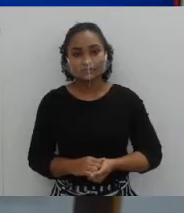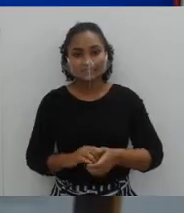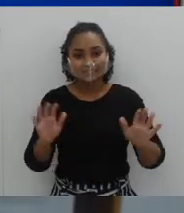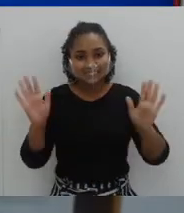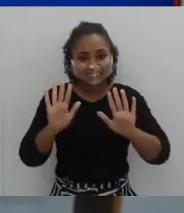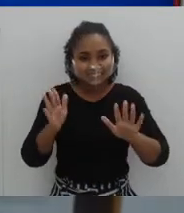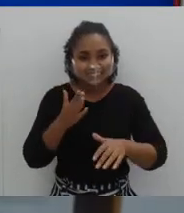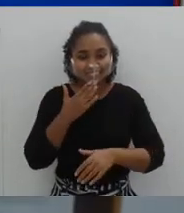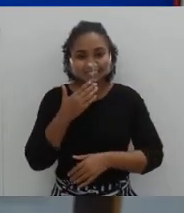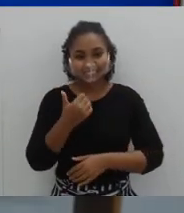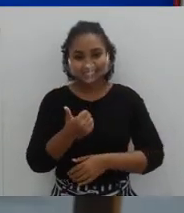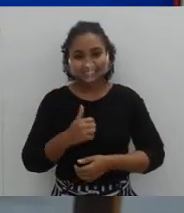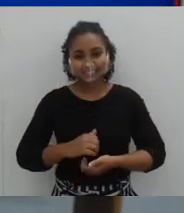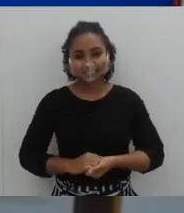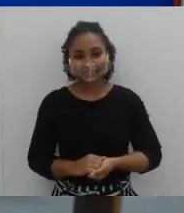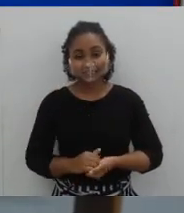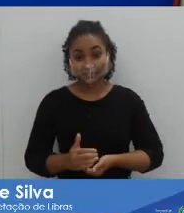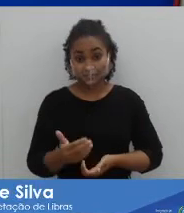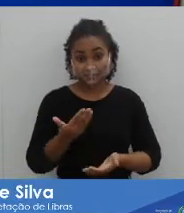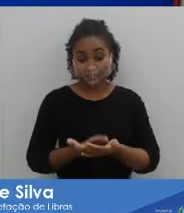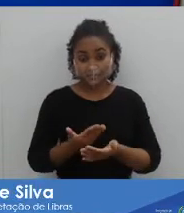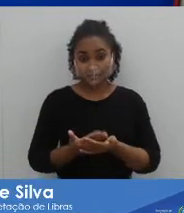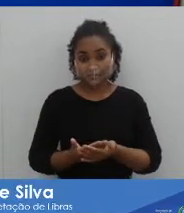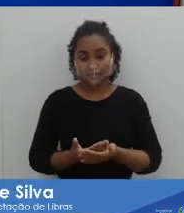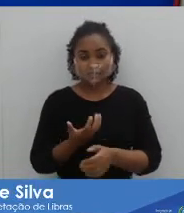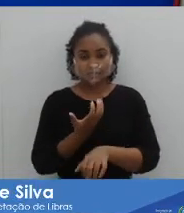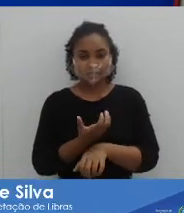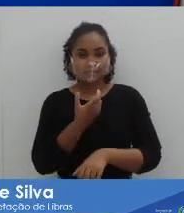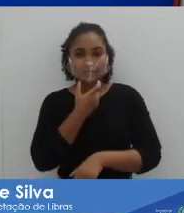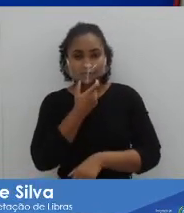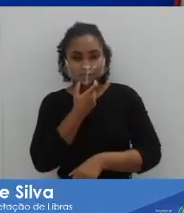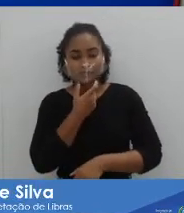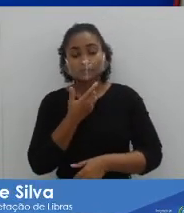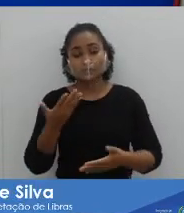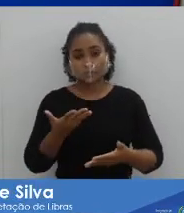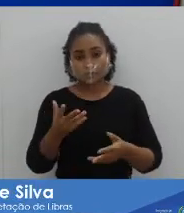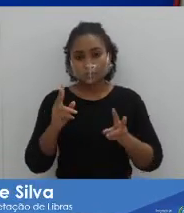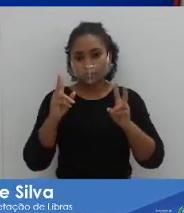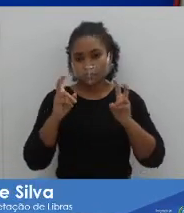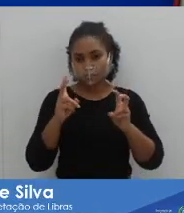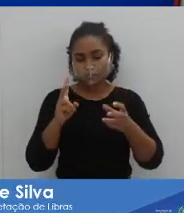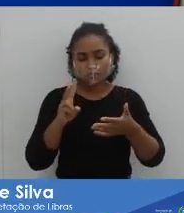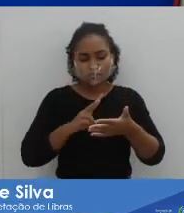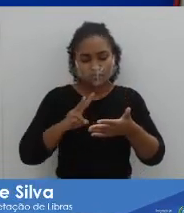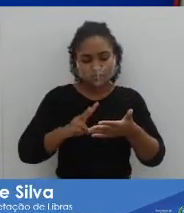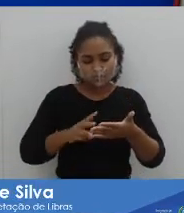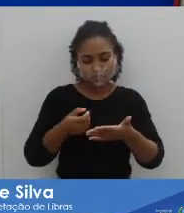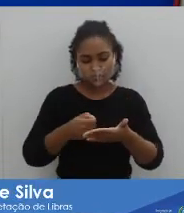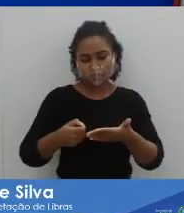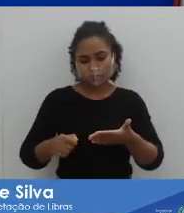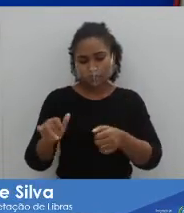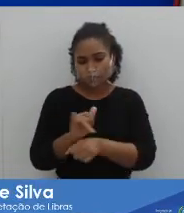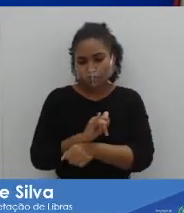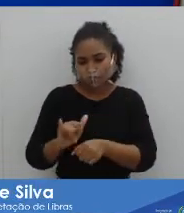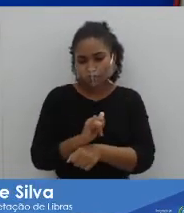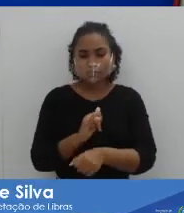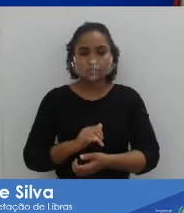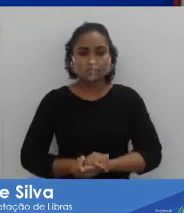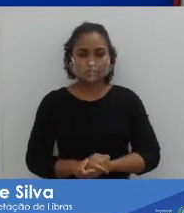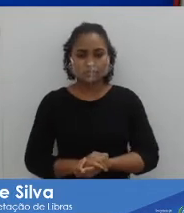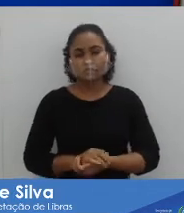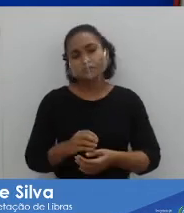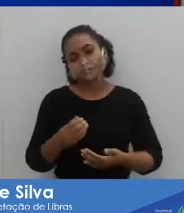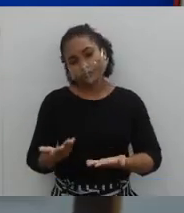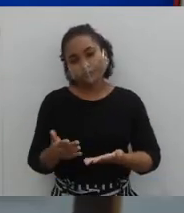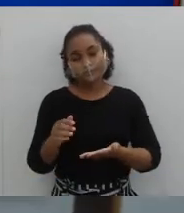Oi, gente, tudo bom? Vamos para mais uma aula de inglês. Hoje eu trouxe para vocês Reading Strategies, ou seja,